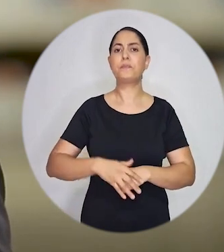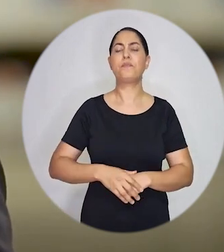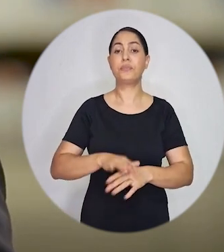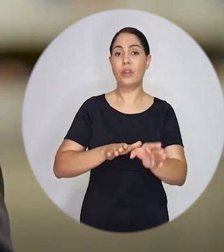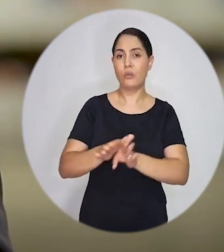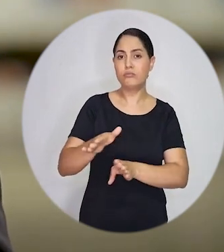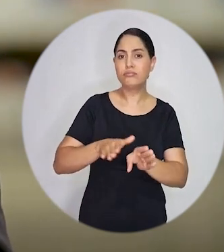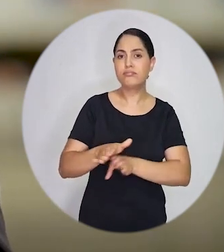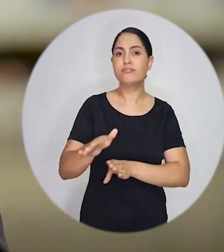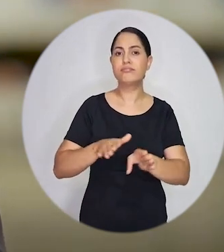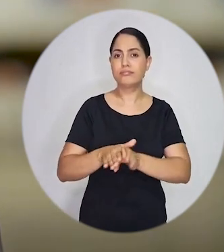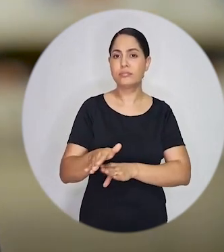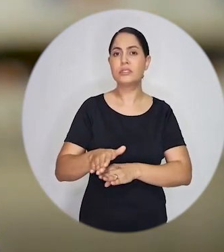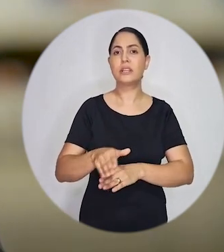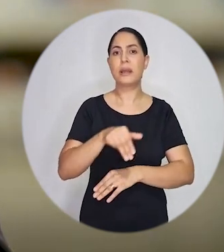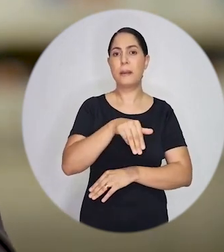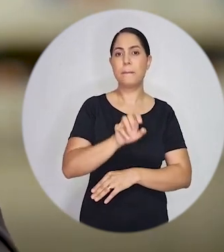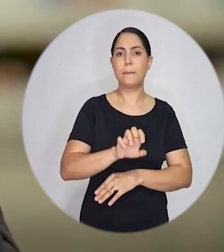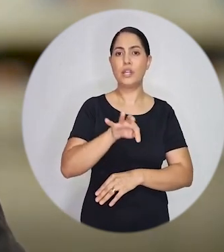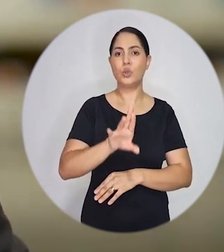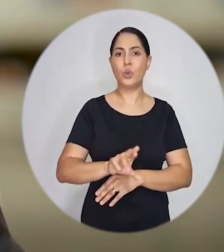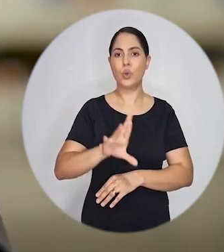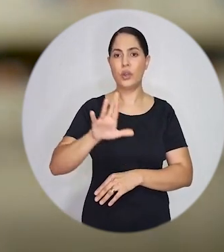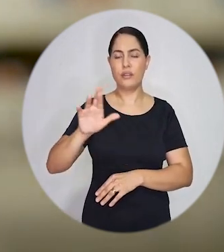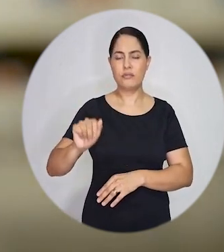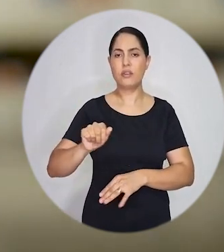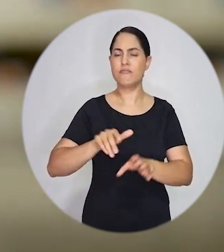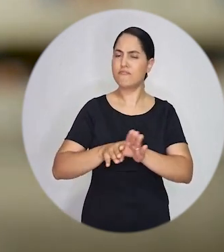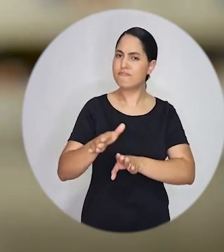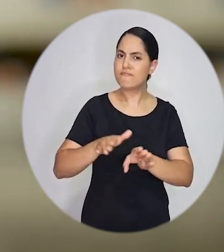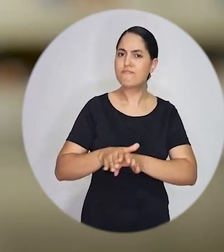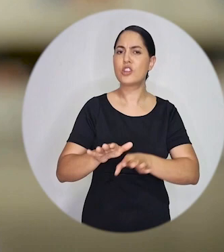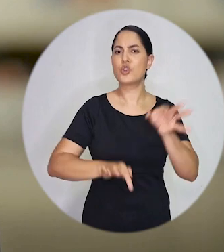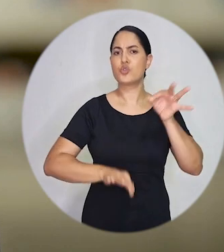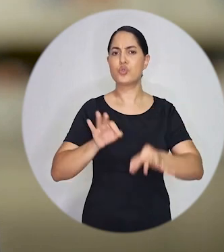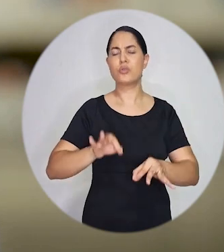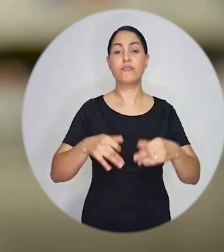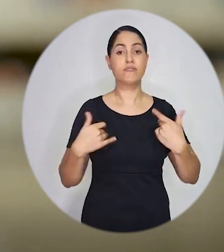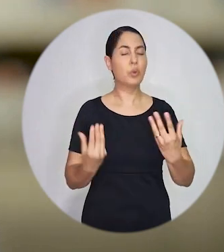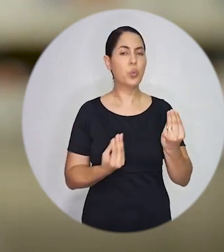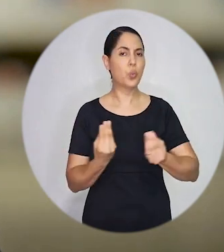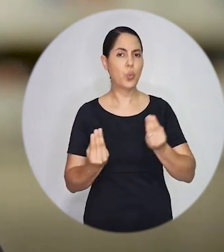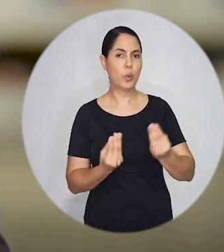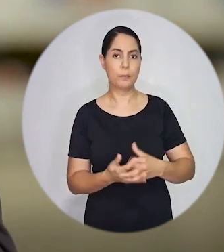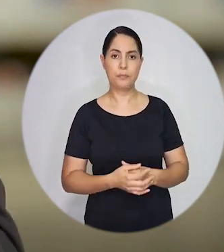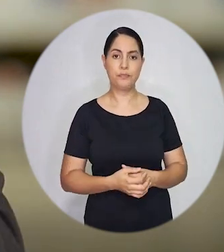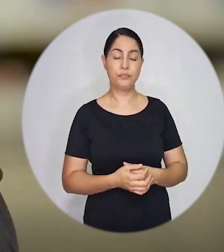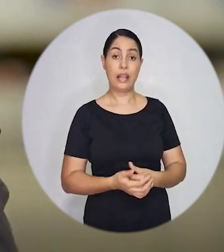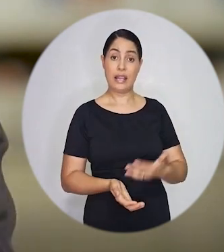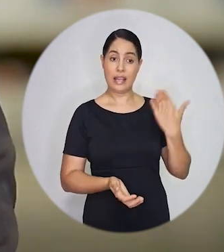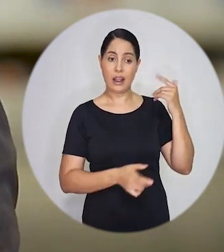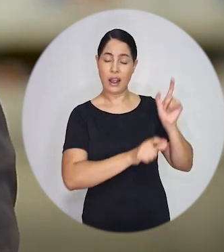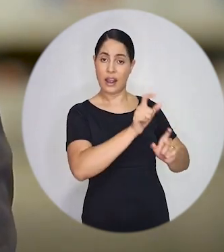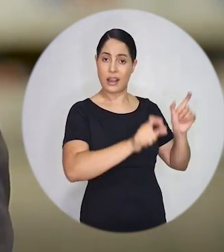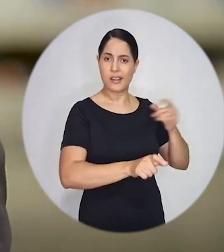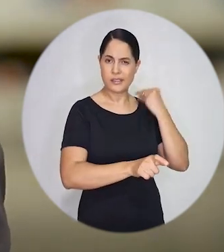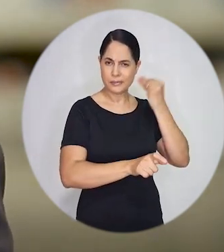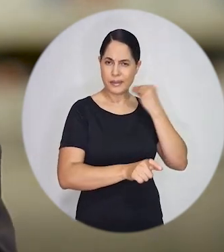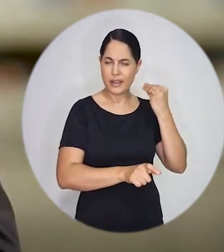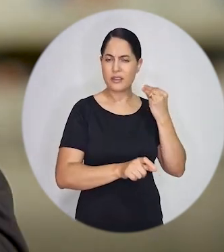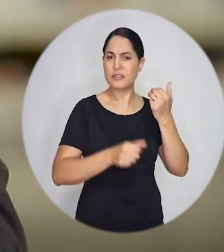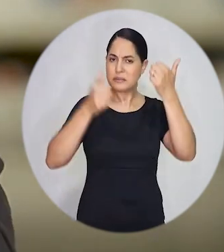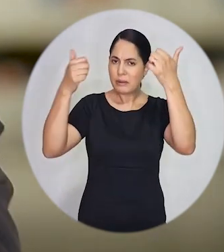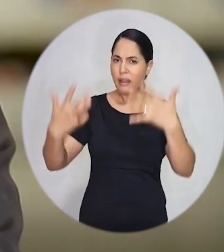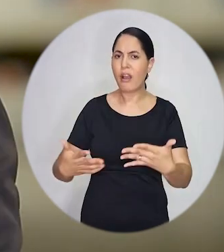experiência. Advogados que já passaram por todos aqueles passos, eles explicam como calcular o valor dos honorários,